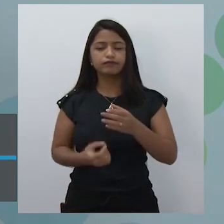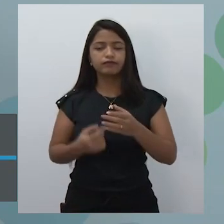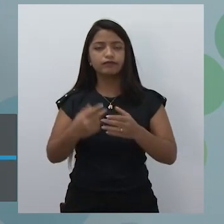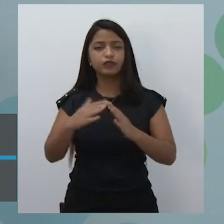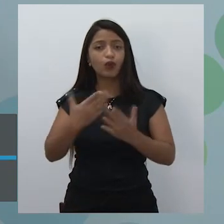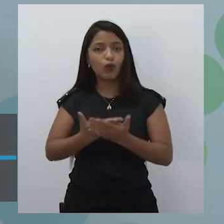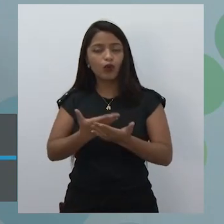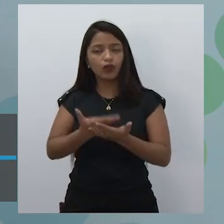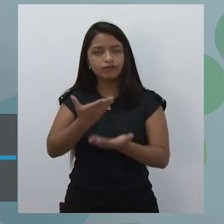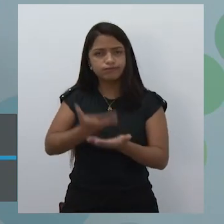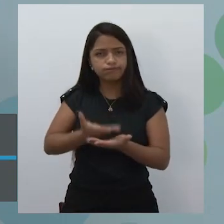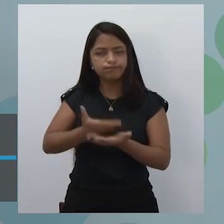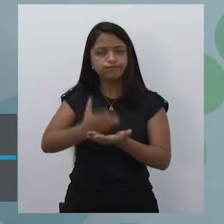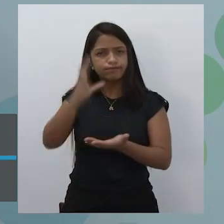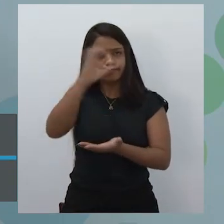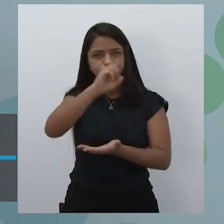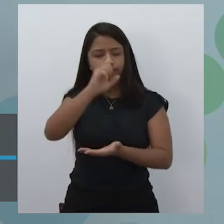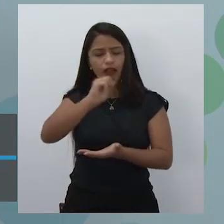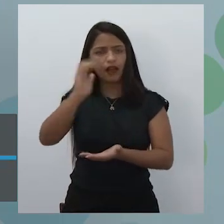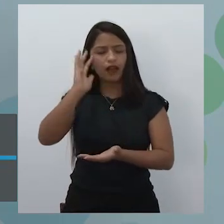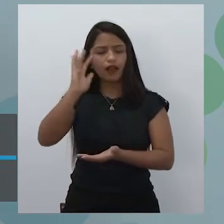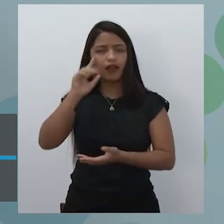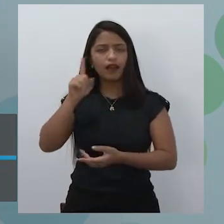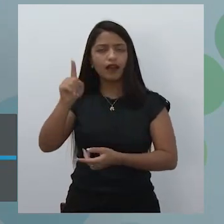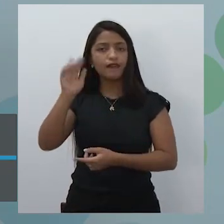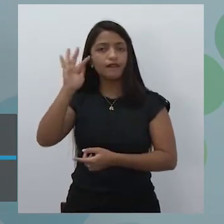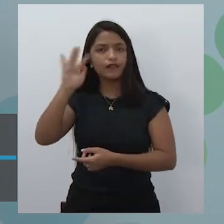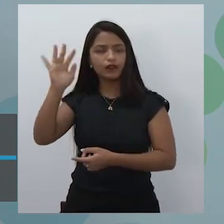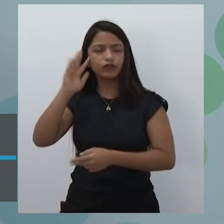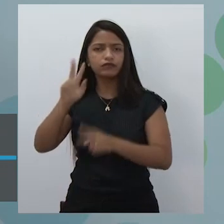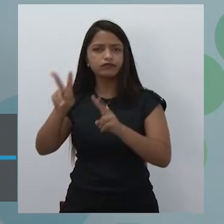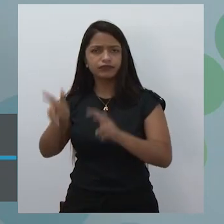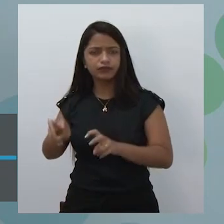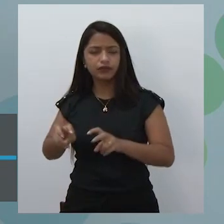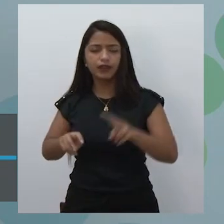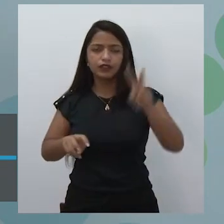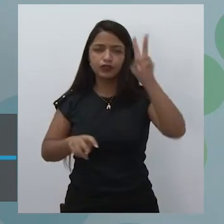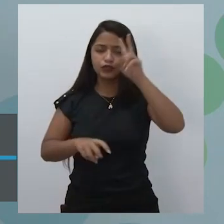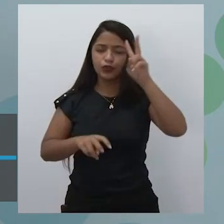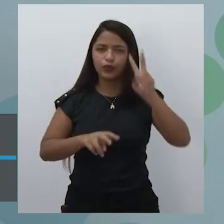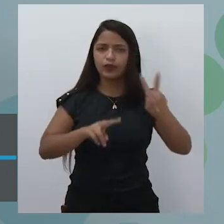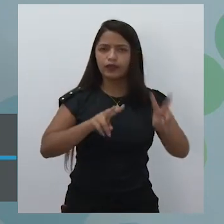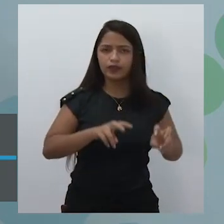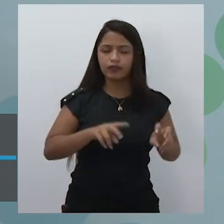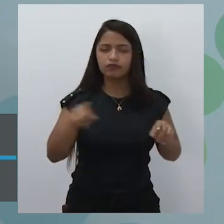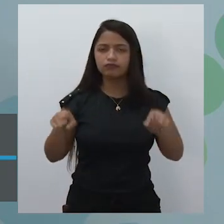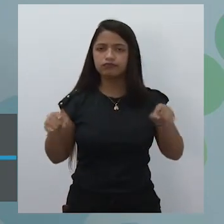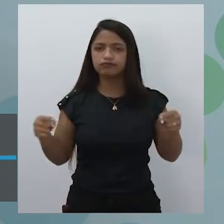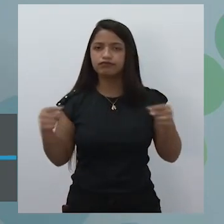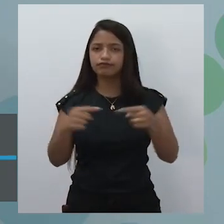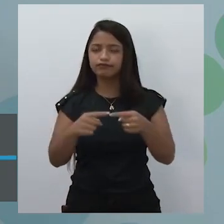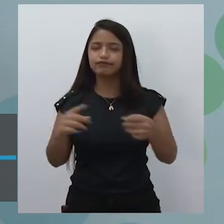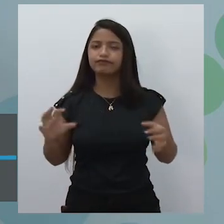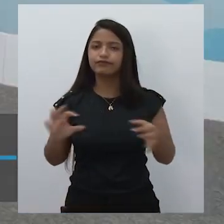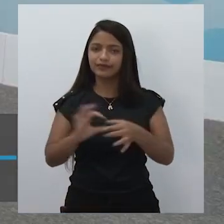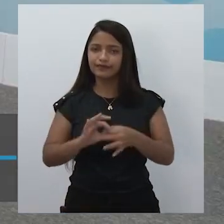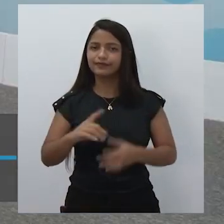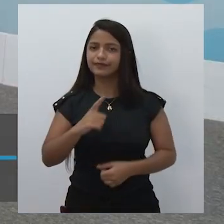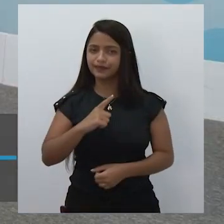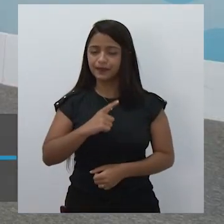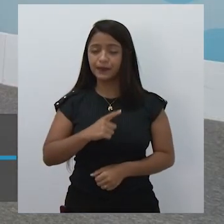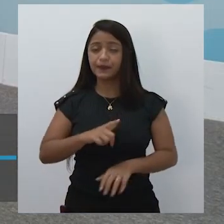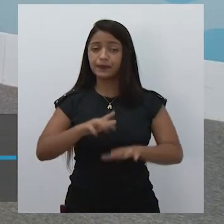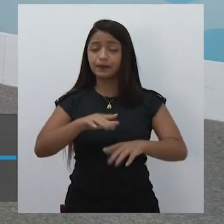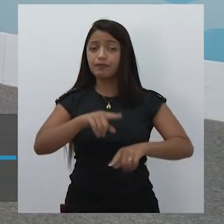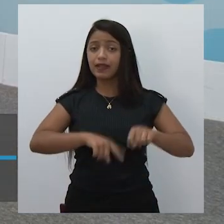na escola, ele vai enxergar: ah, em filosofia estou vendo isso, em história aquilo. Só que o material, ele tem momentos